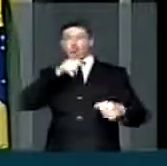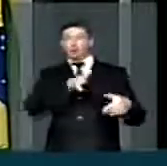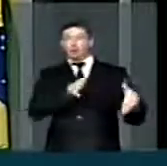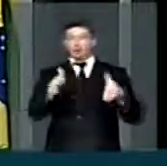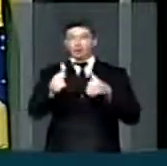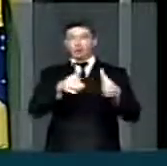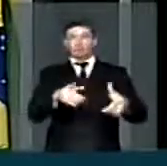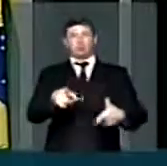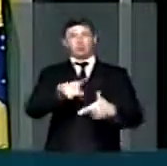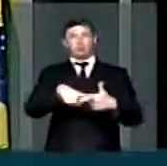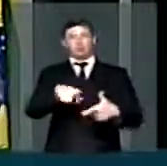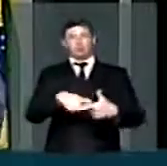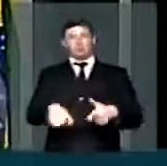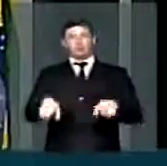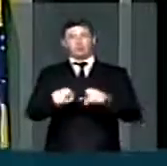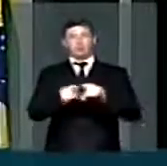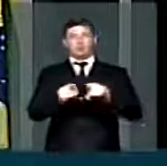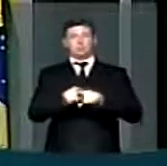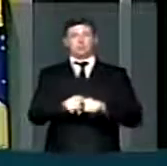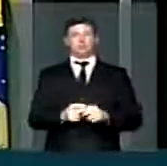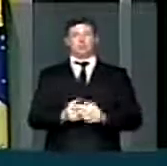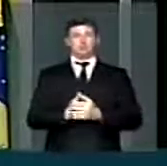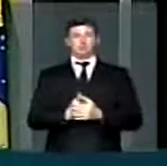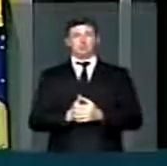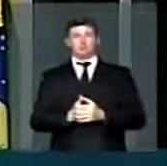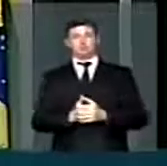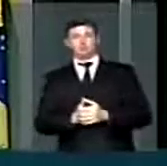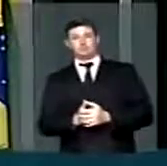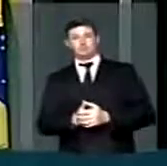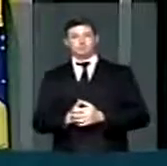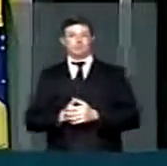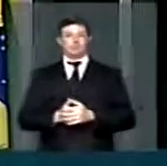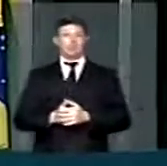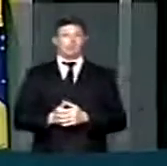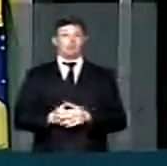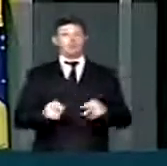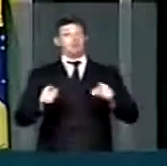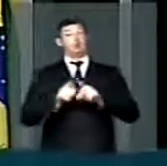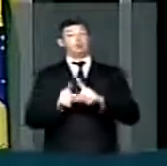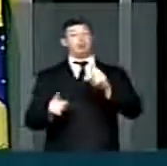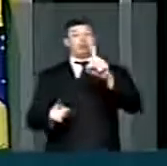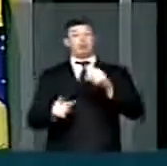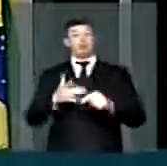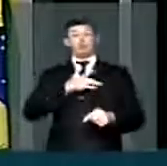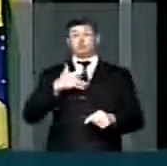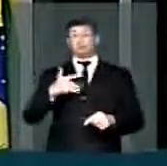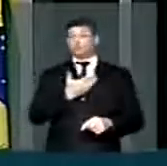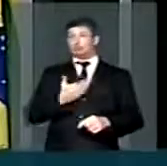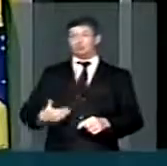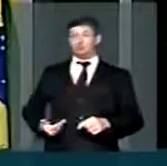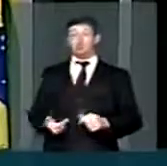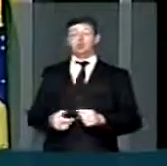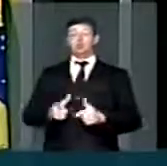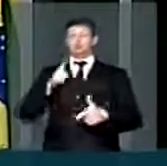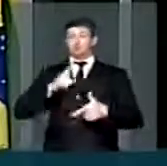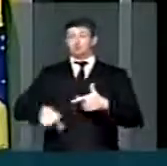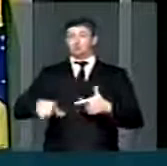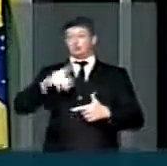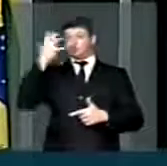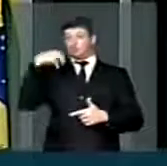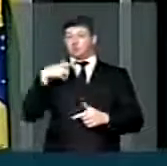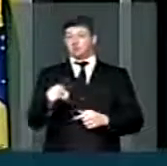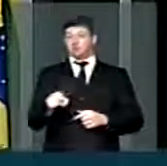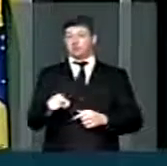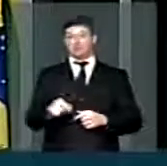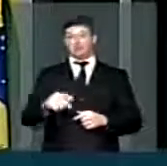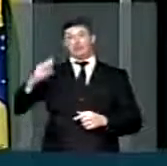as consequências desastrosas da cheia. Isso sem falar na questão da saúde pública, com a possibilidade da